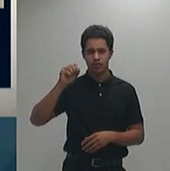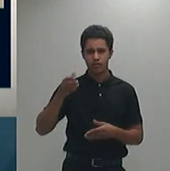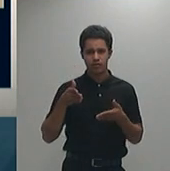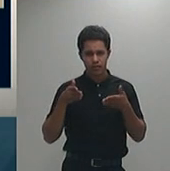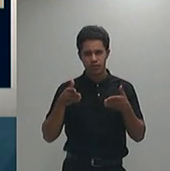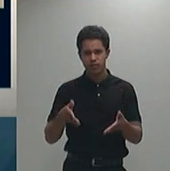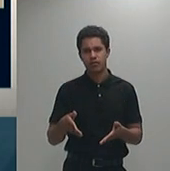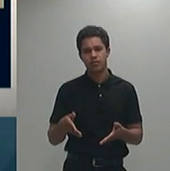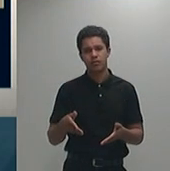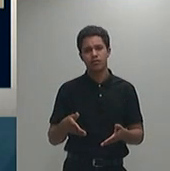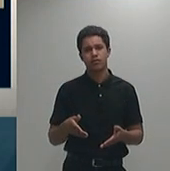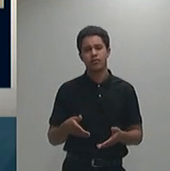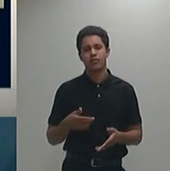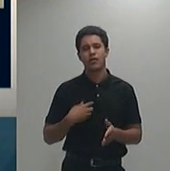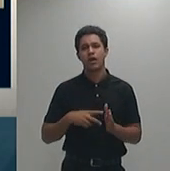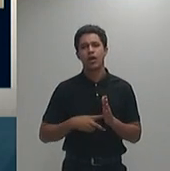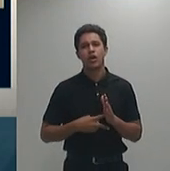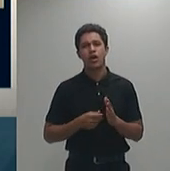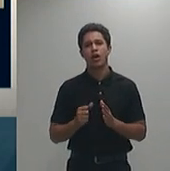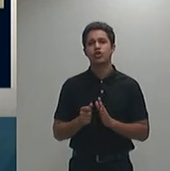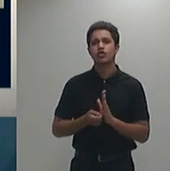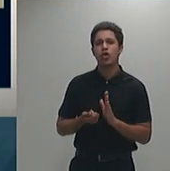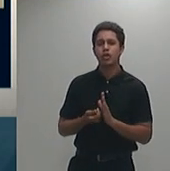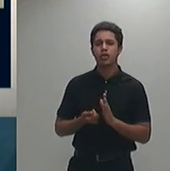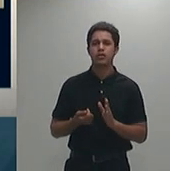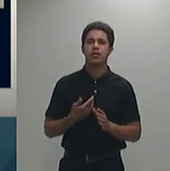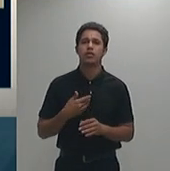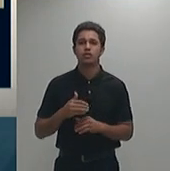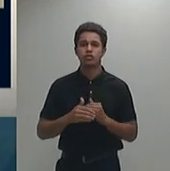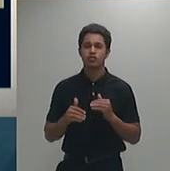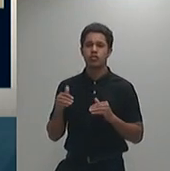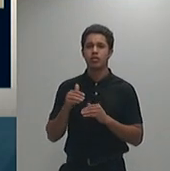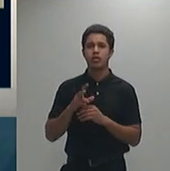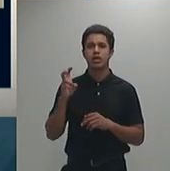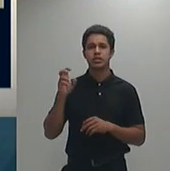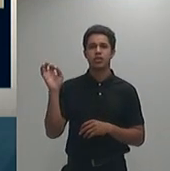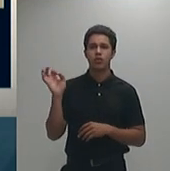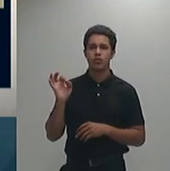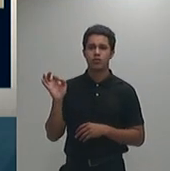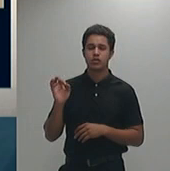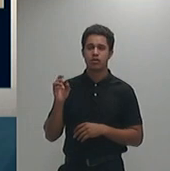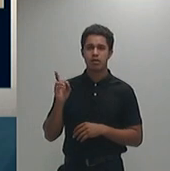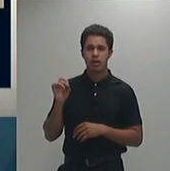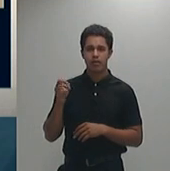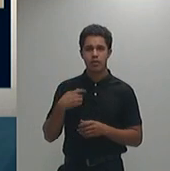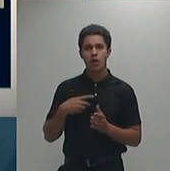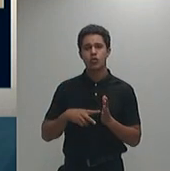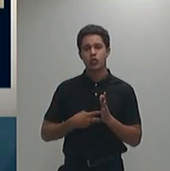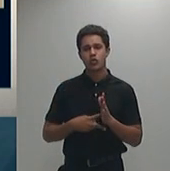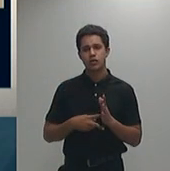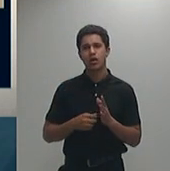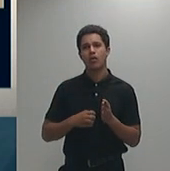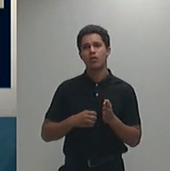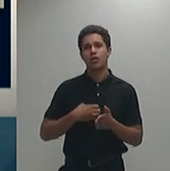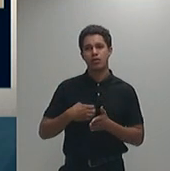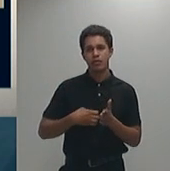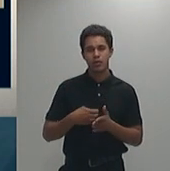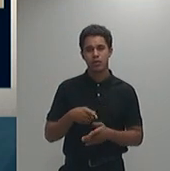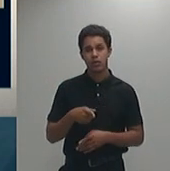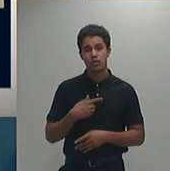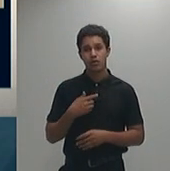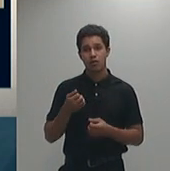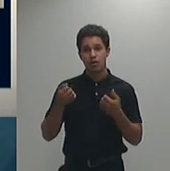para a acionista detentora de participação superior a 5 porcento do capital social da companhia com fundamento no artigo